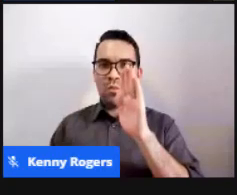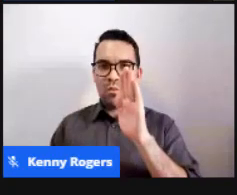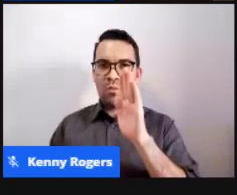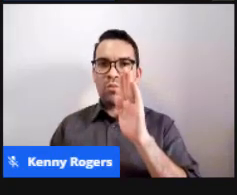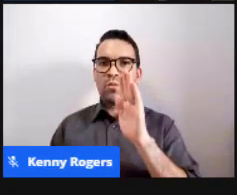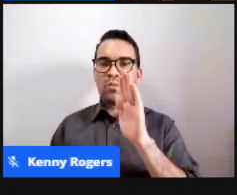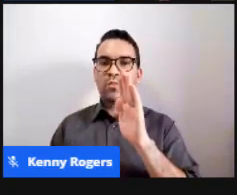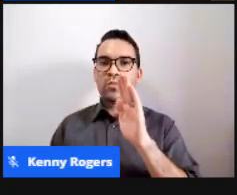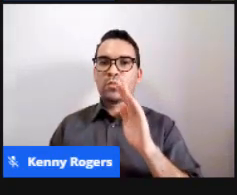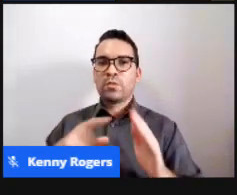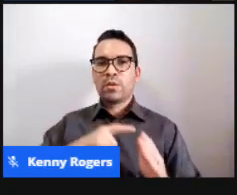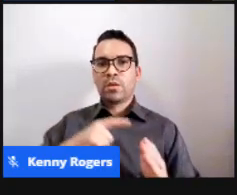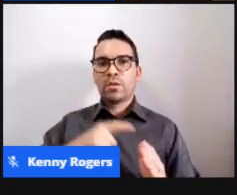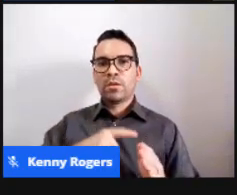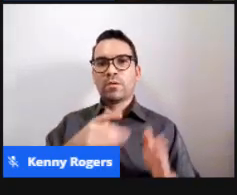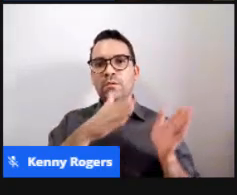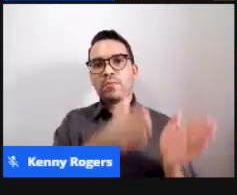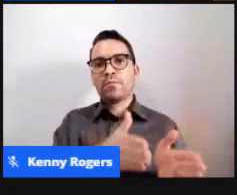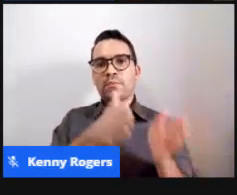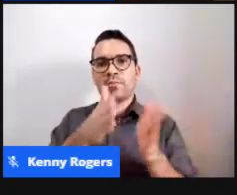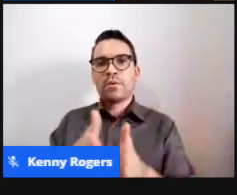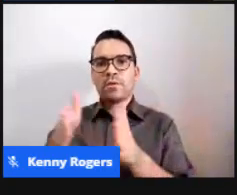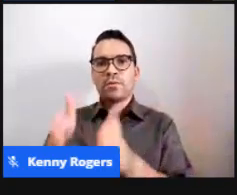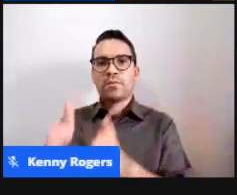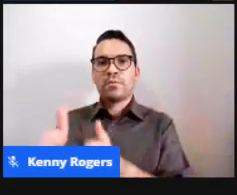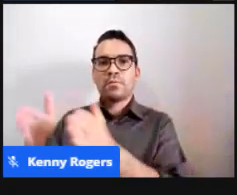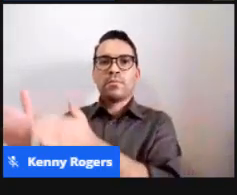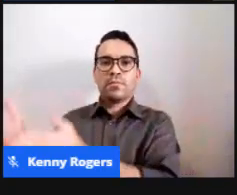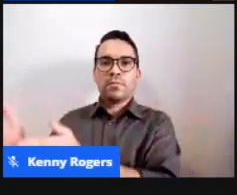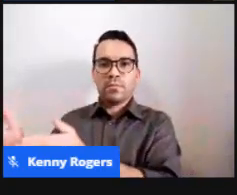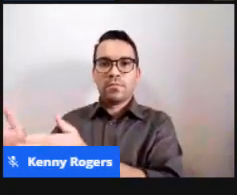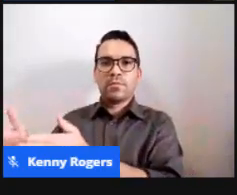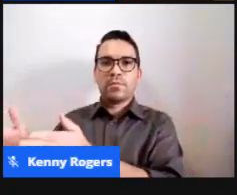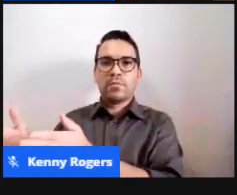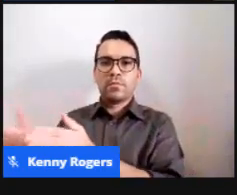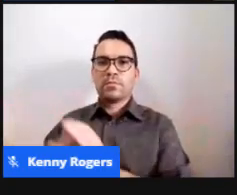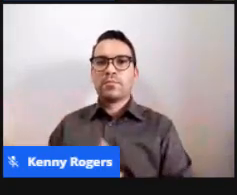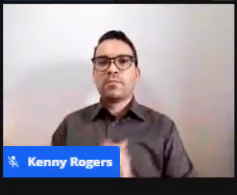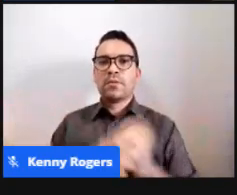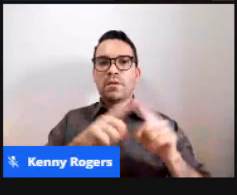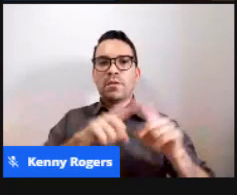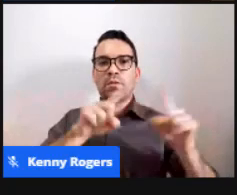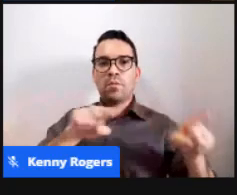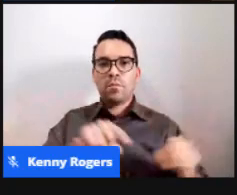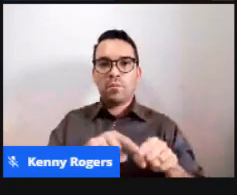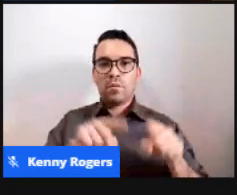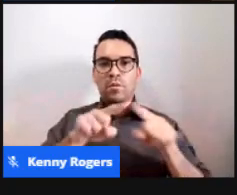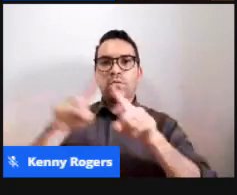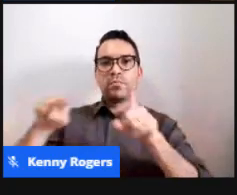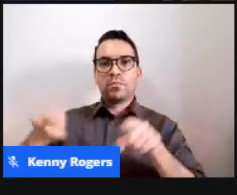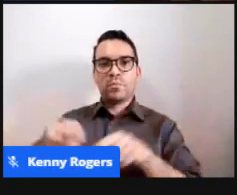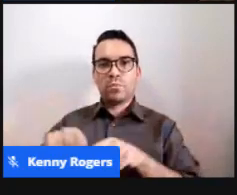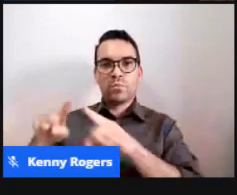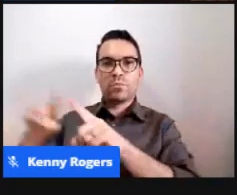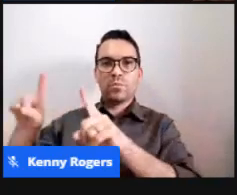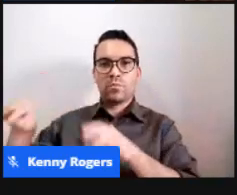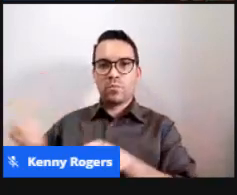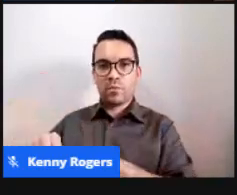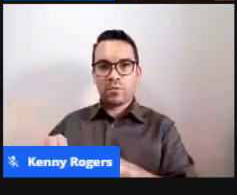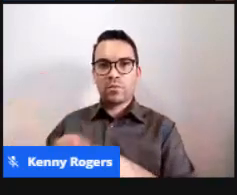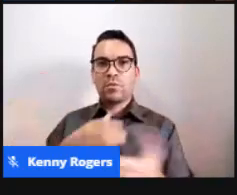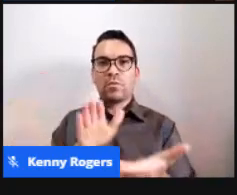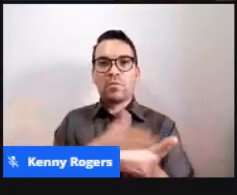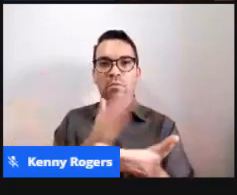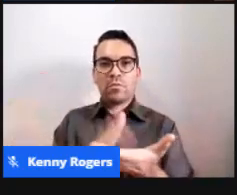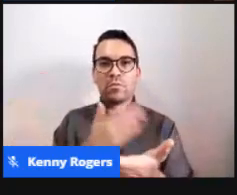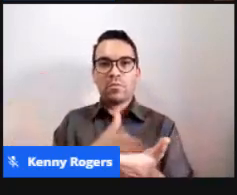Que nós vamos seguir aqueles quadros? Então, o caderno base 1, né, a gente vai pegar as habilidades que estão no primeiro